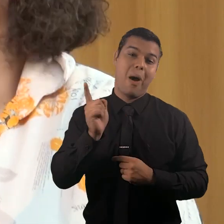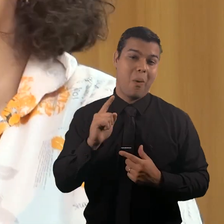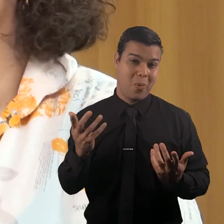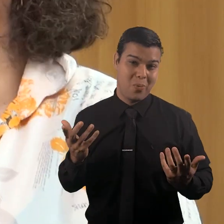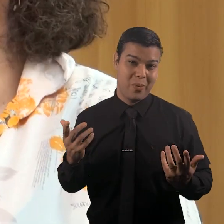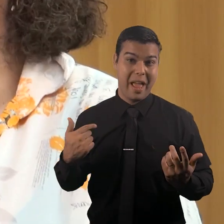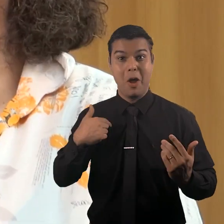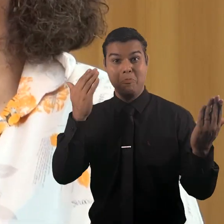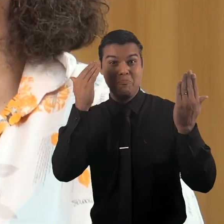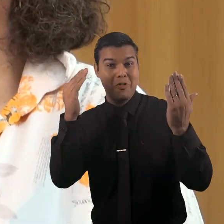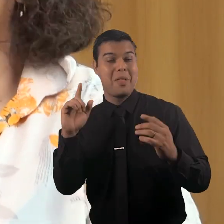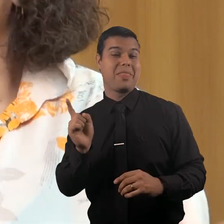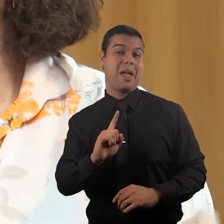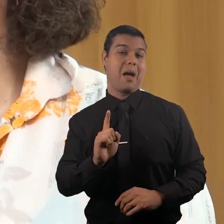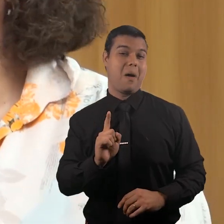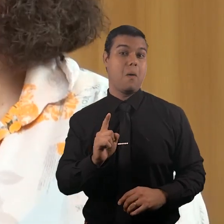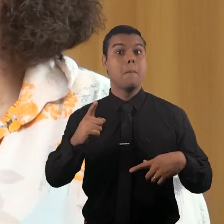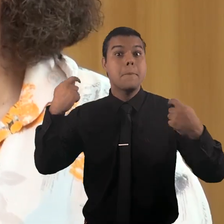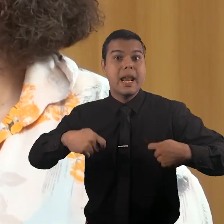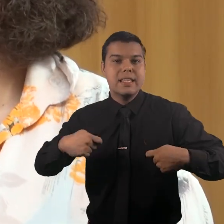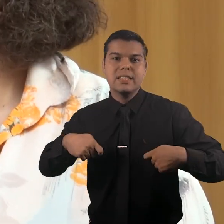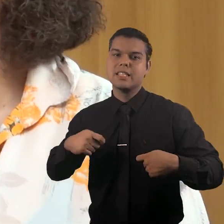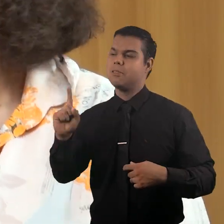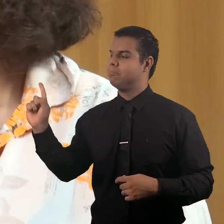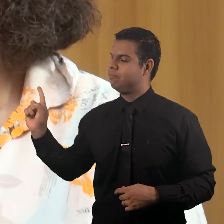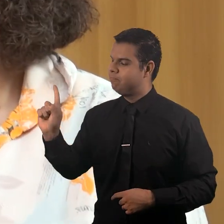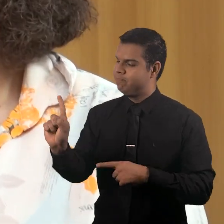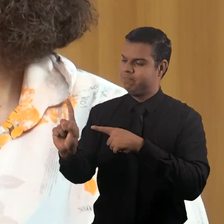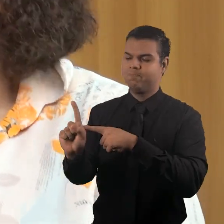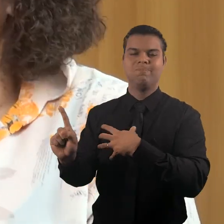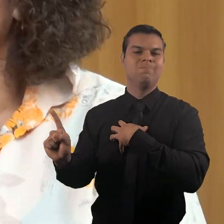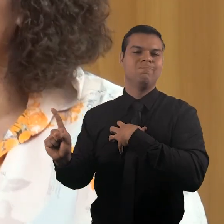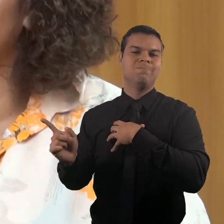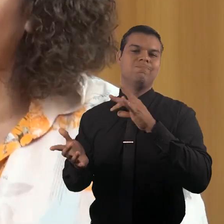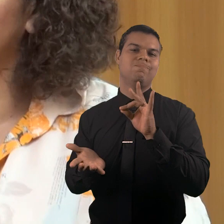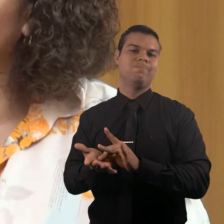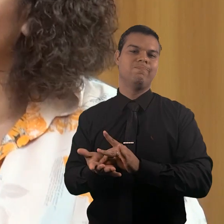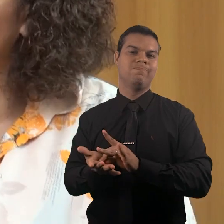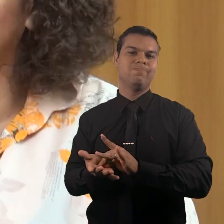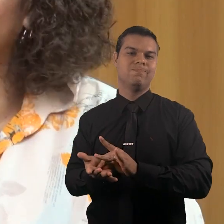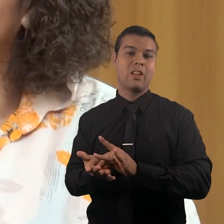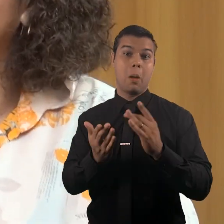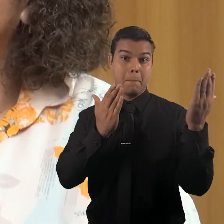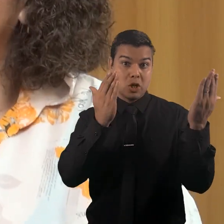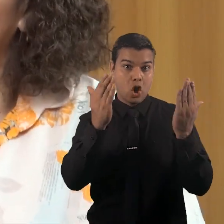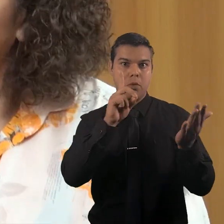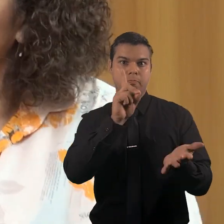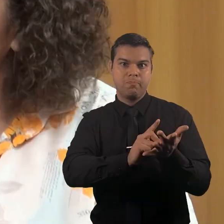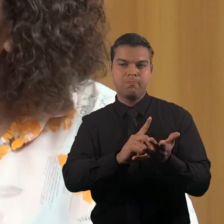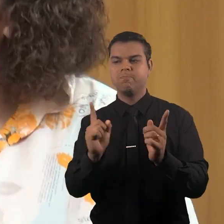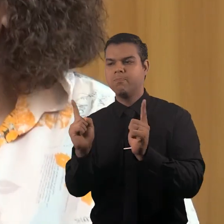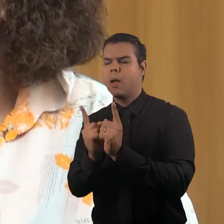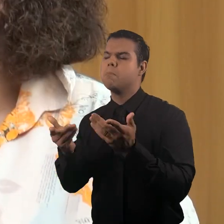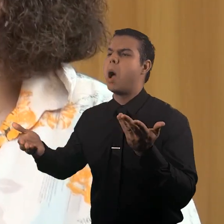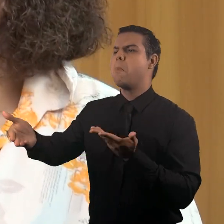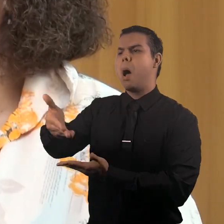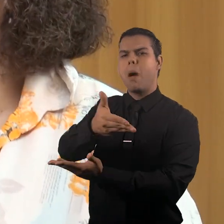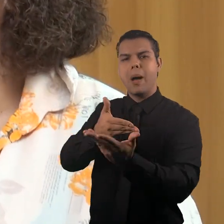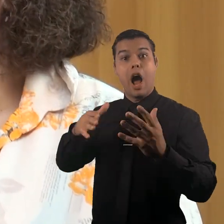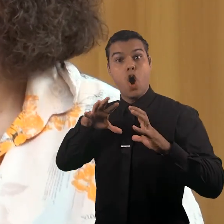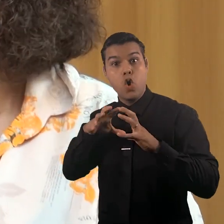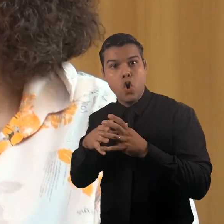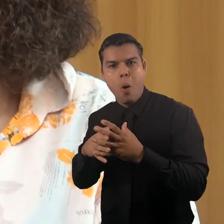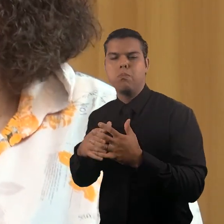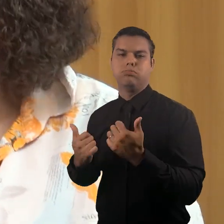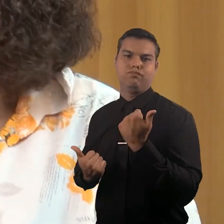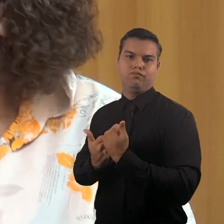não sou paciente. Nem o psicólogo, nem ninguém, é só alguém que está ali, entendeu? Ali junto.